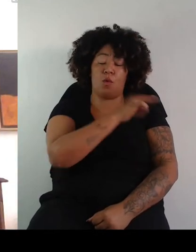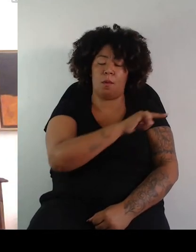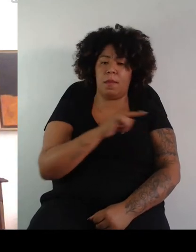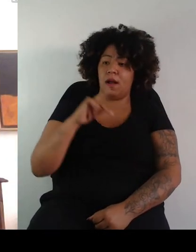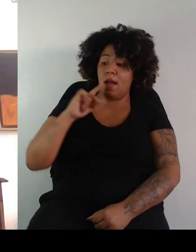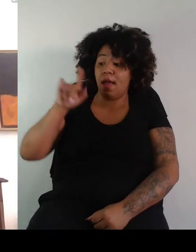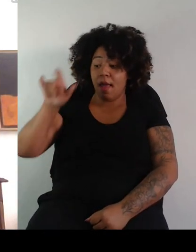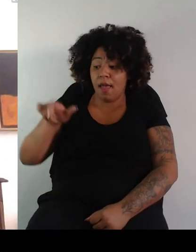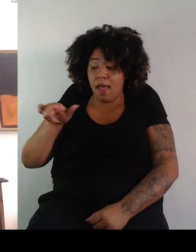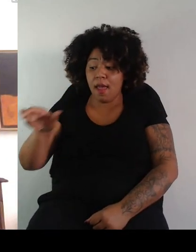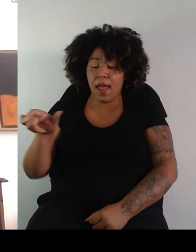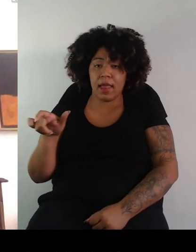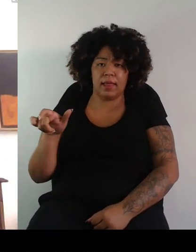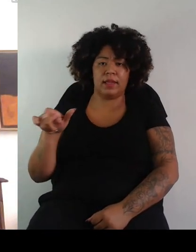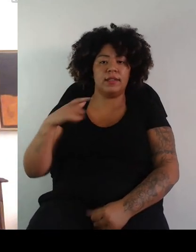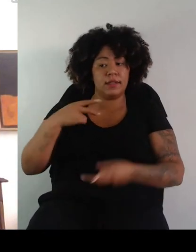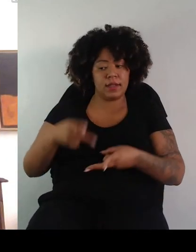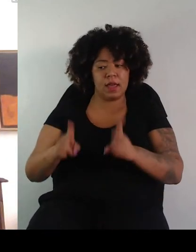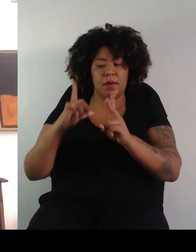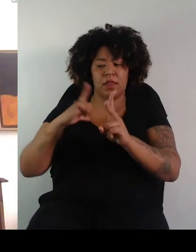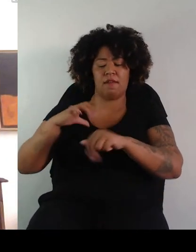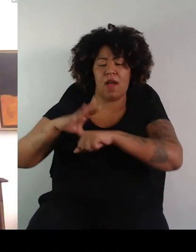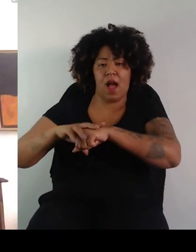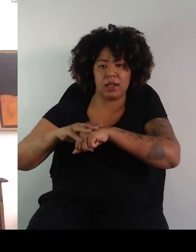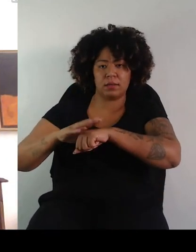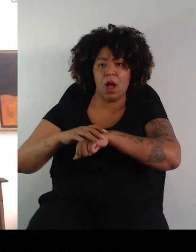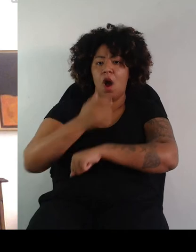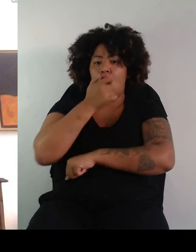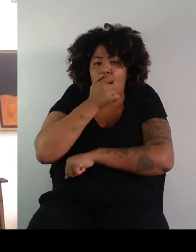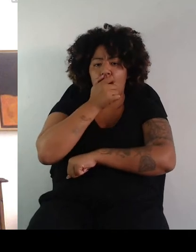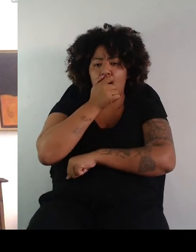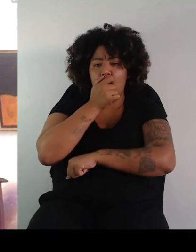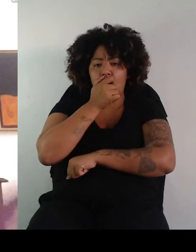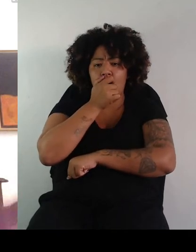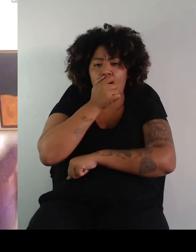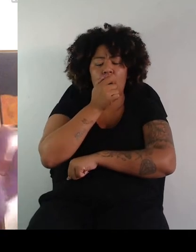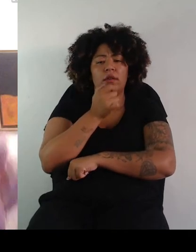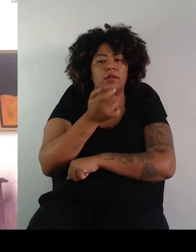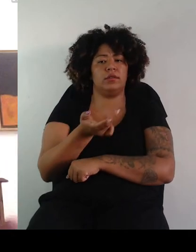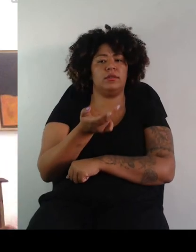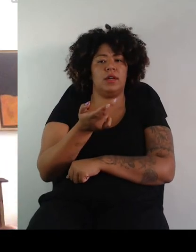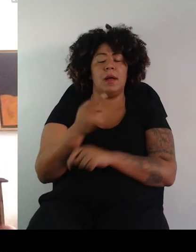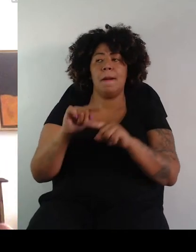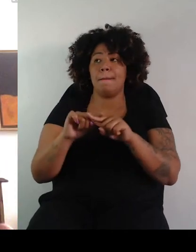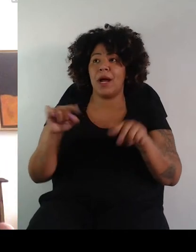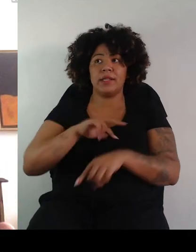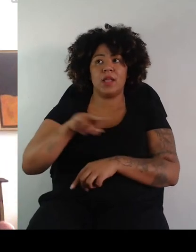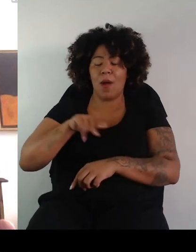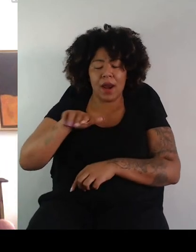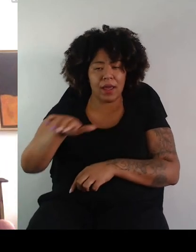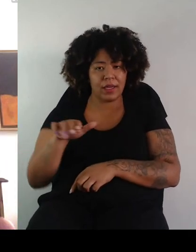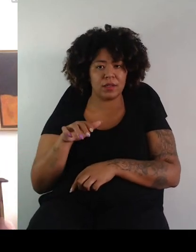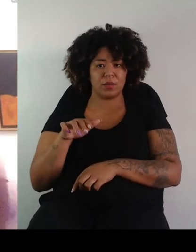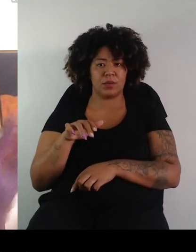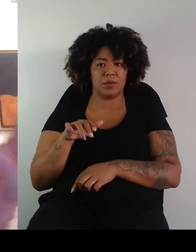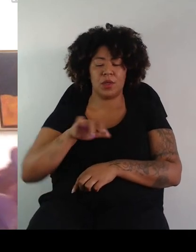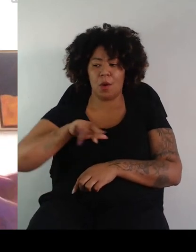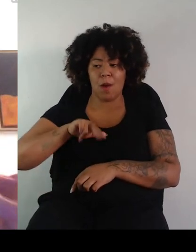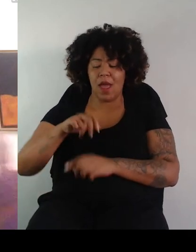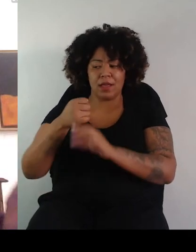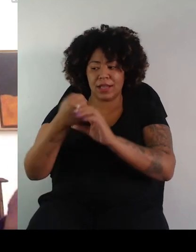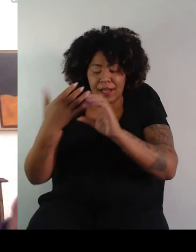devido asma Mas isso não nem alcança essa característica